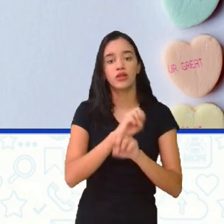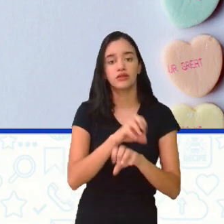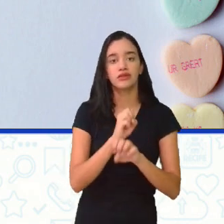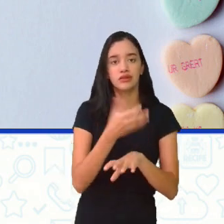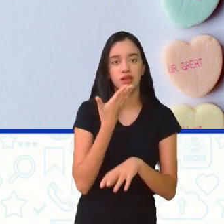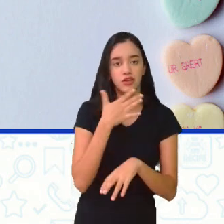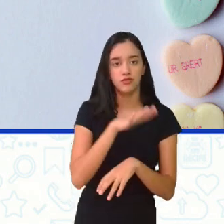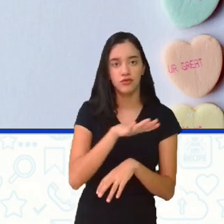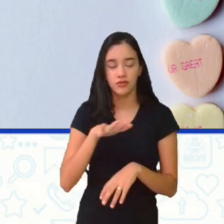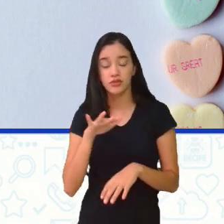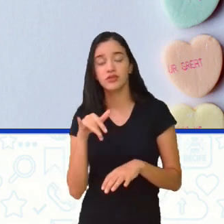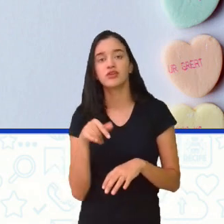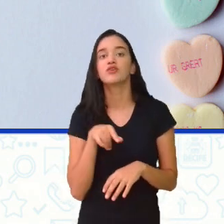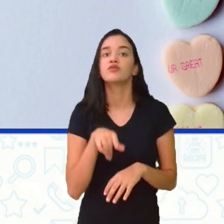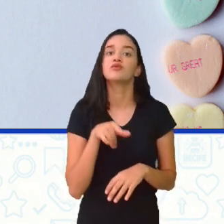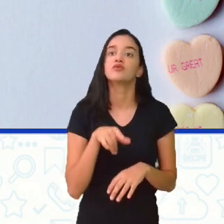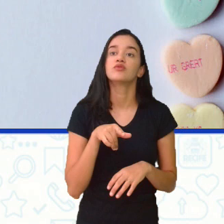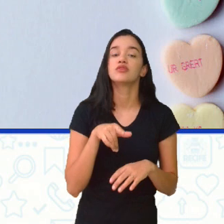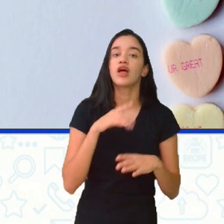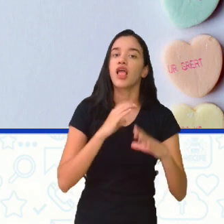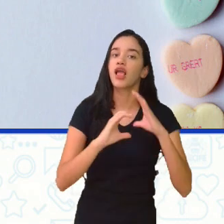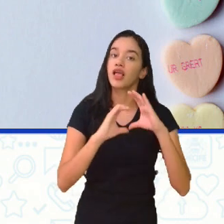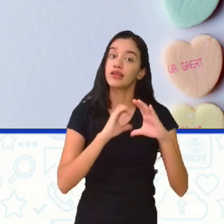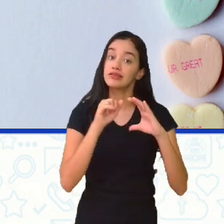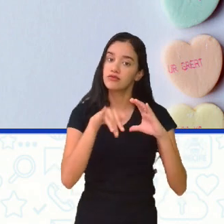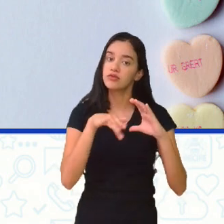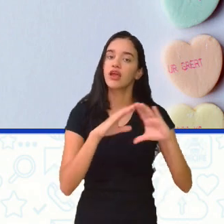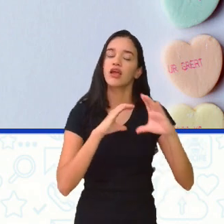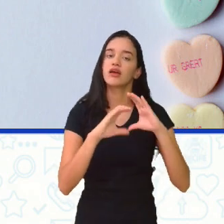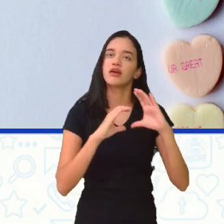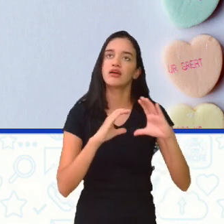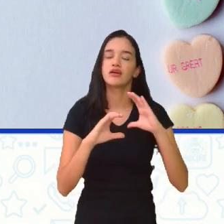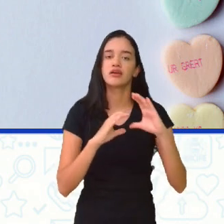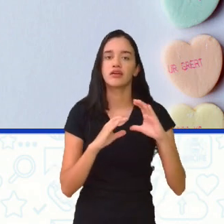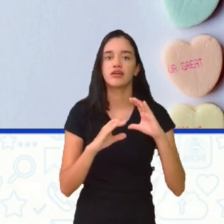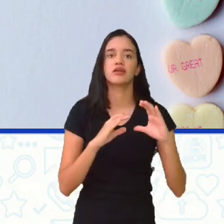saber identificar, você canta a palavra, não é? Se você cantar, né? Olha o